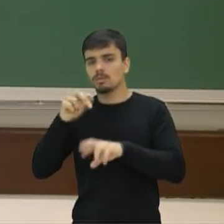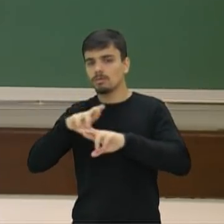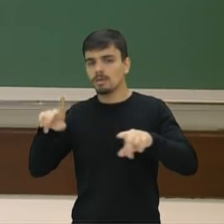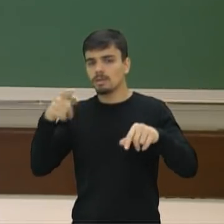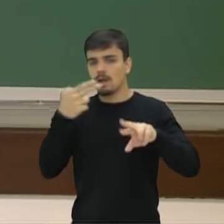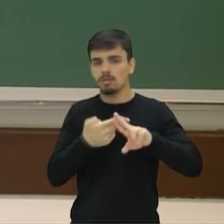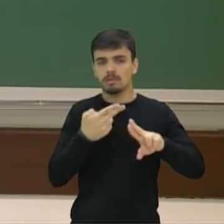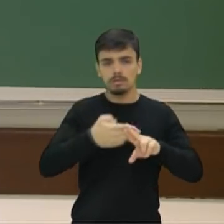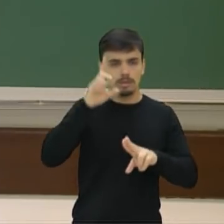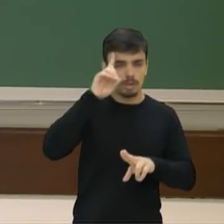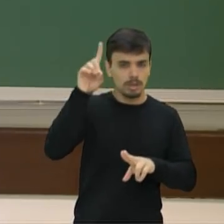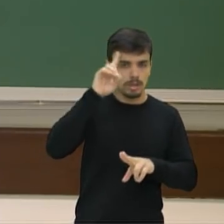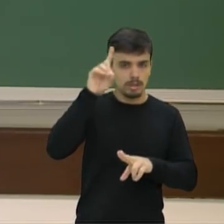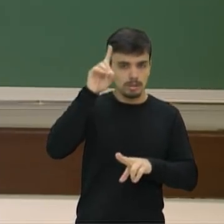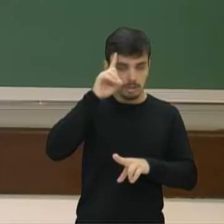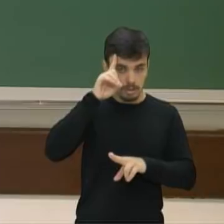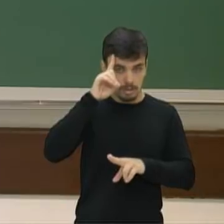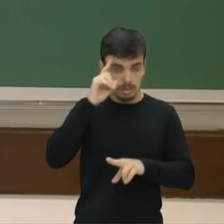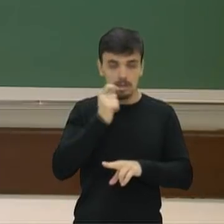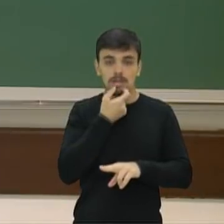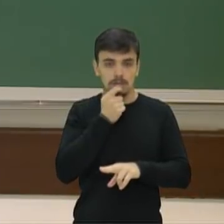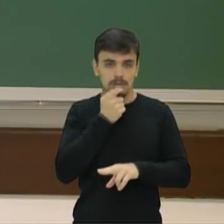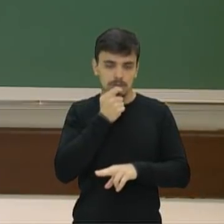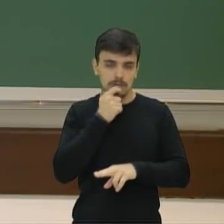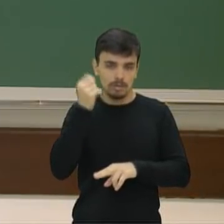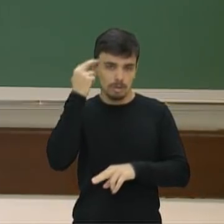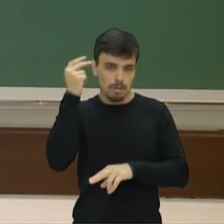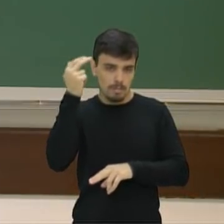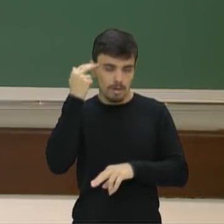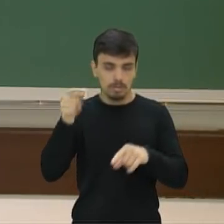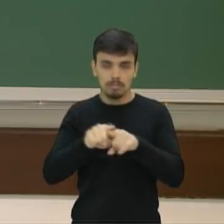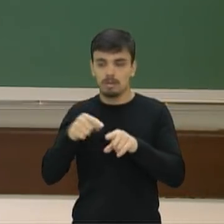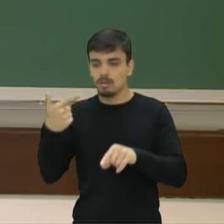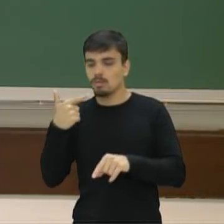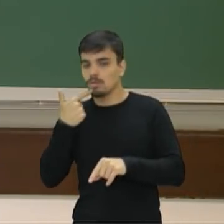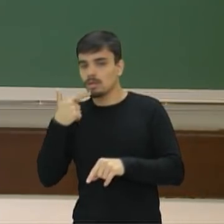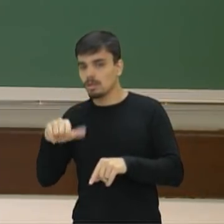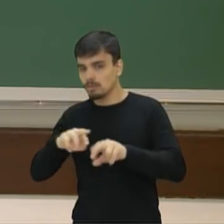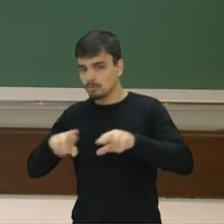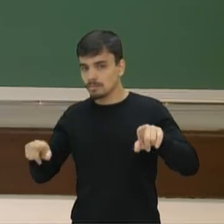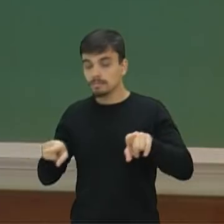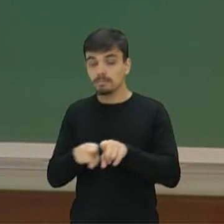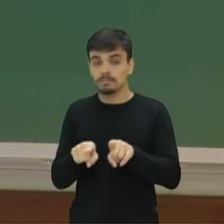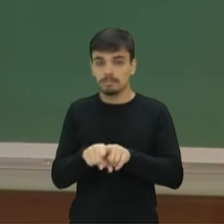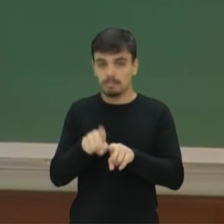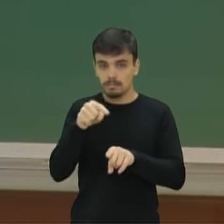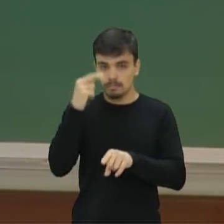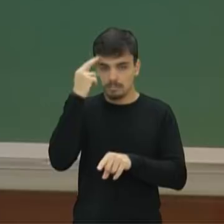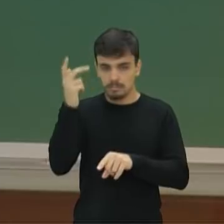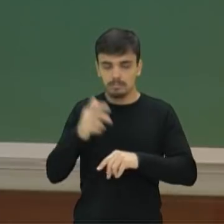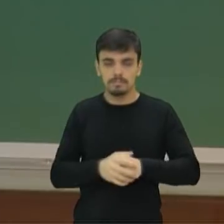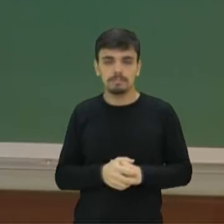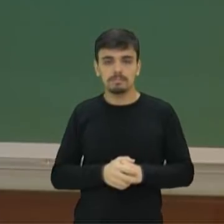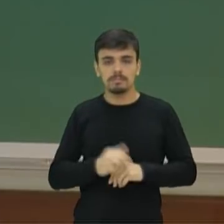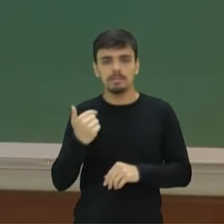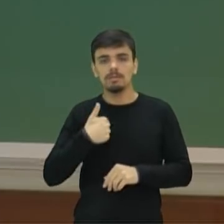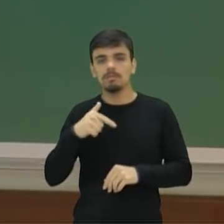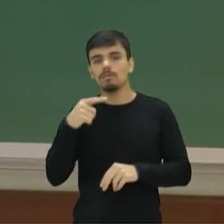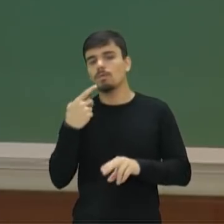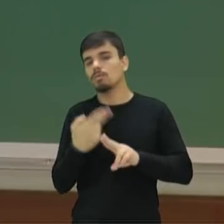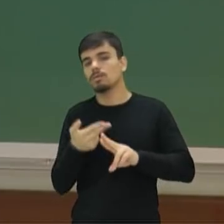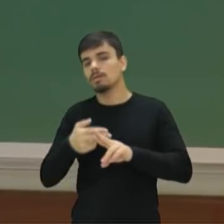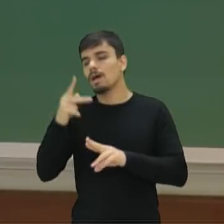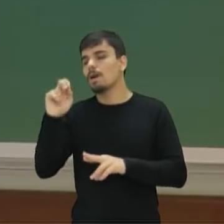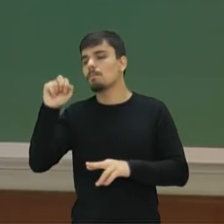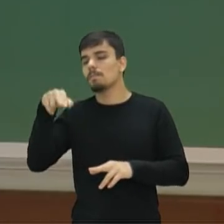nosso dia a dia em inglês, né? Ou até mesmo em outros idiomas. Uso no normal. Eu vou usar o meu